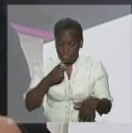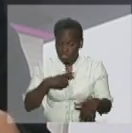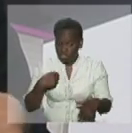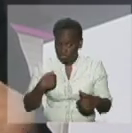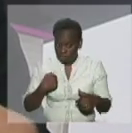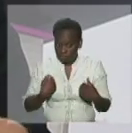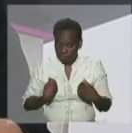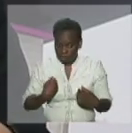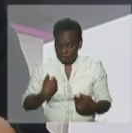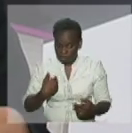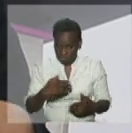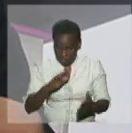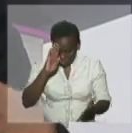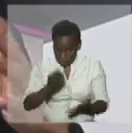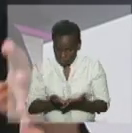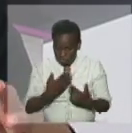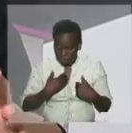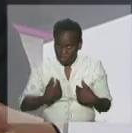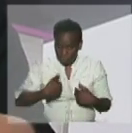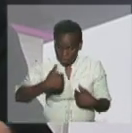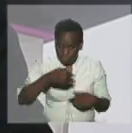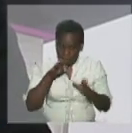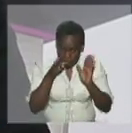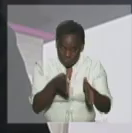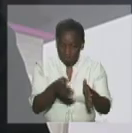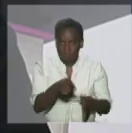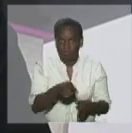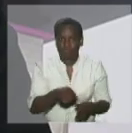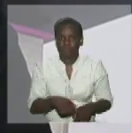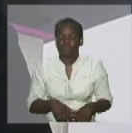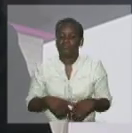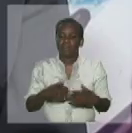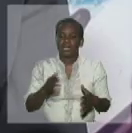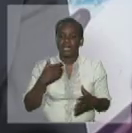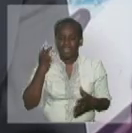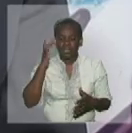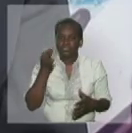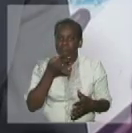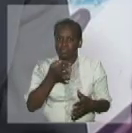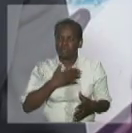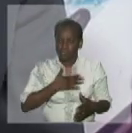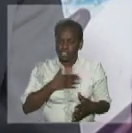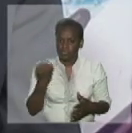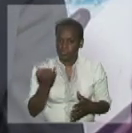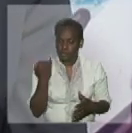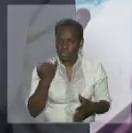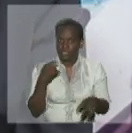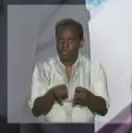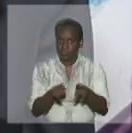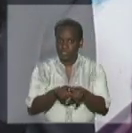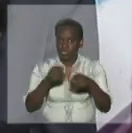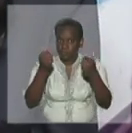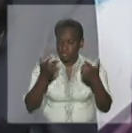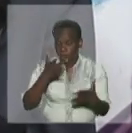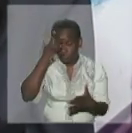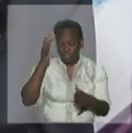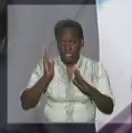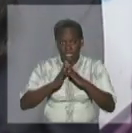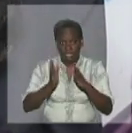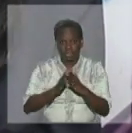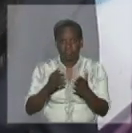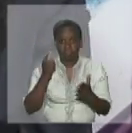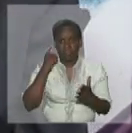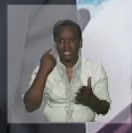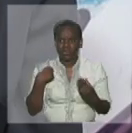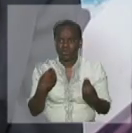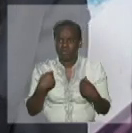estou aqui, eu estou presente e você é minha prioridade, né? Mas é uma coisa que eu acho interessante e importante também ressaltar, até para quem está em casa e fala